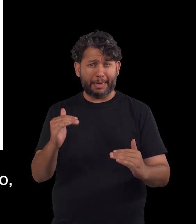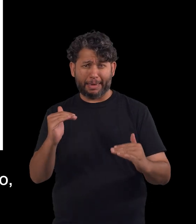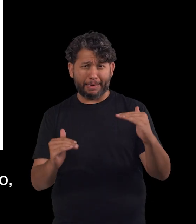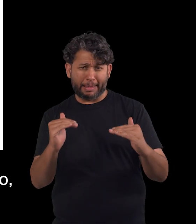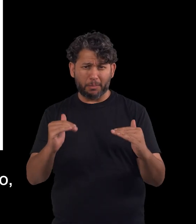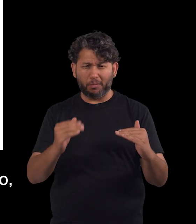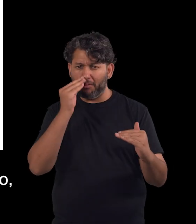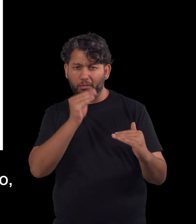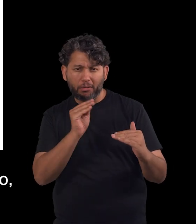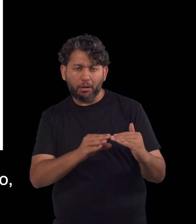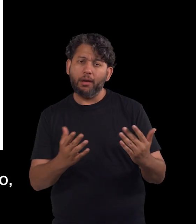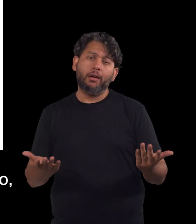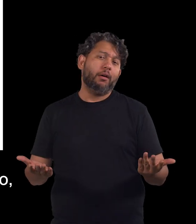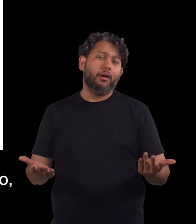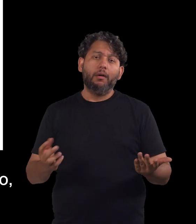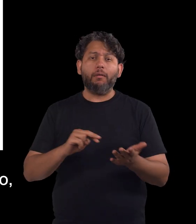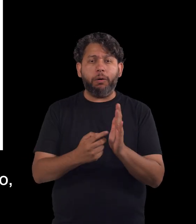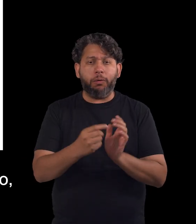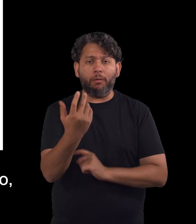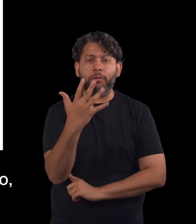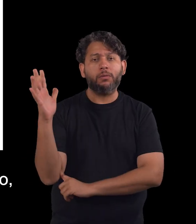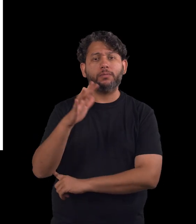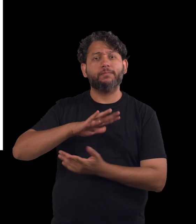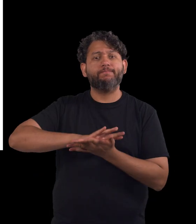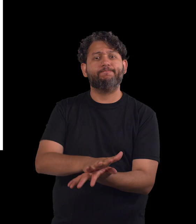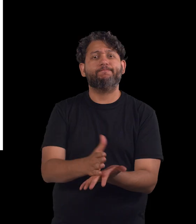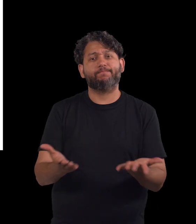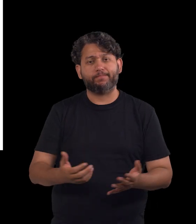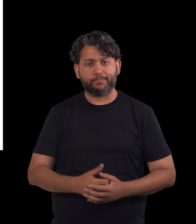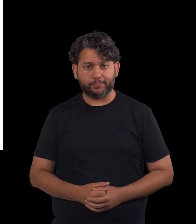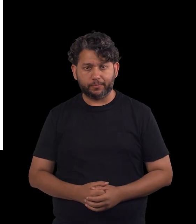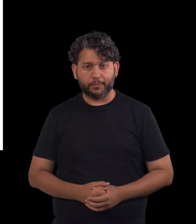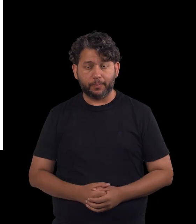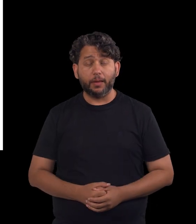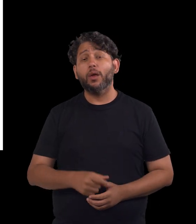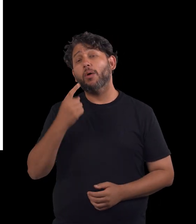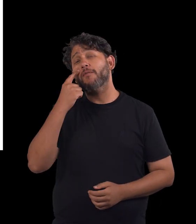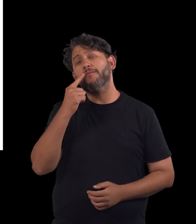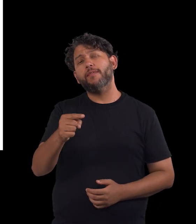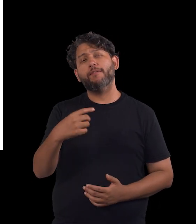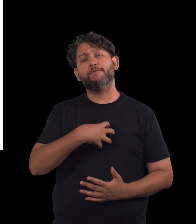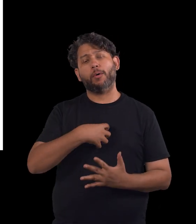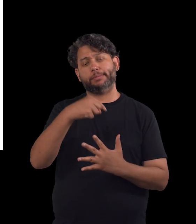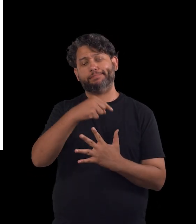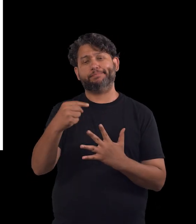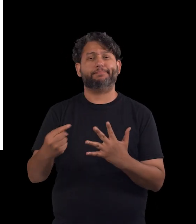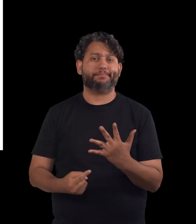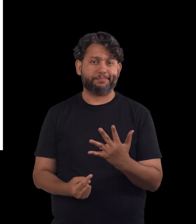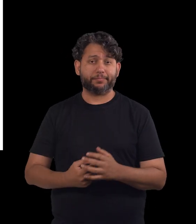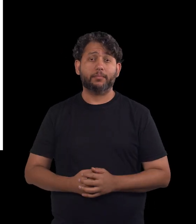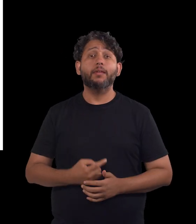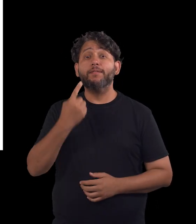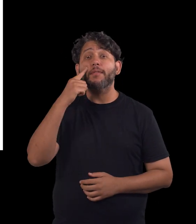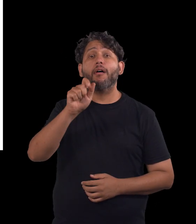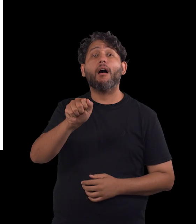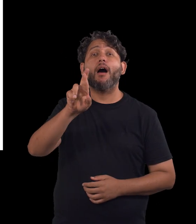equilíbrio não é respeitado, ocorre a degradação ambiental. Ela se manifesta de várias formas.